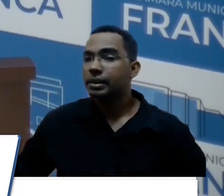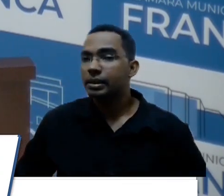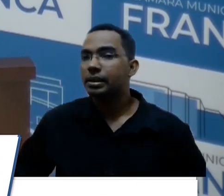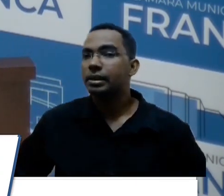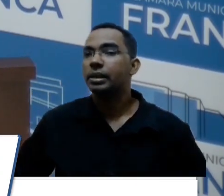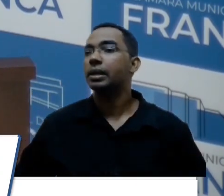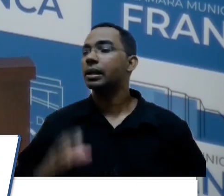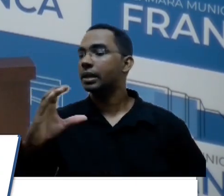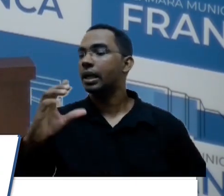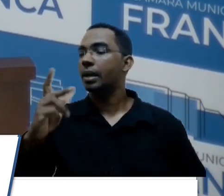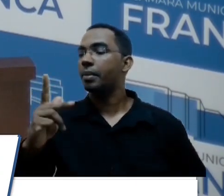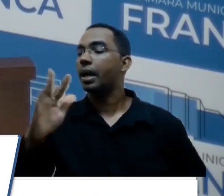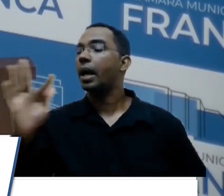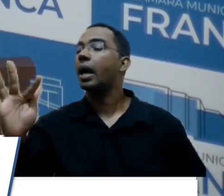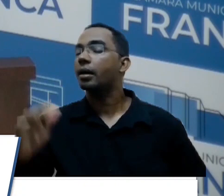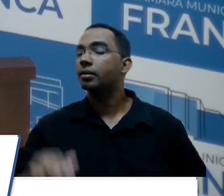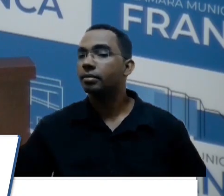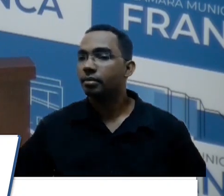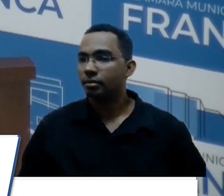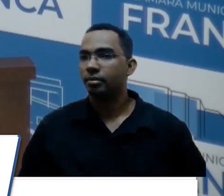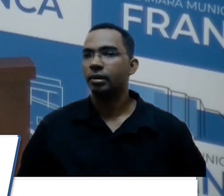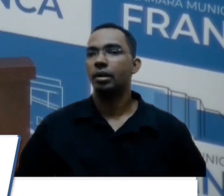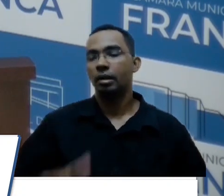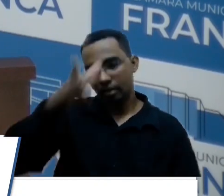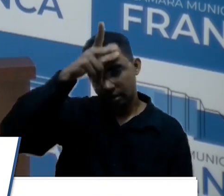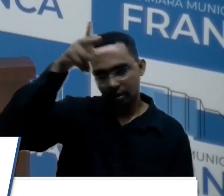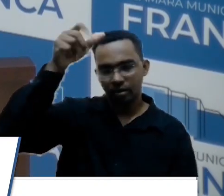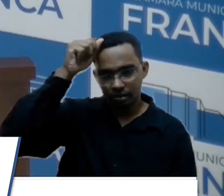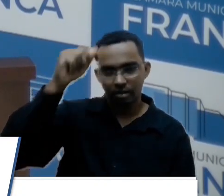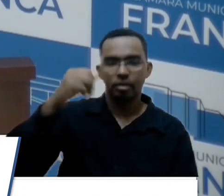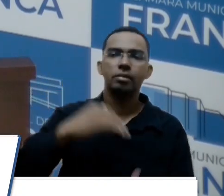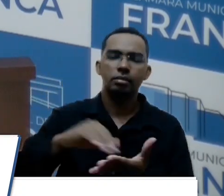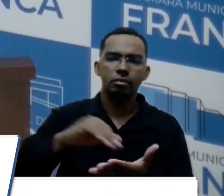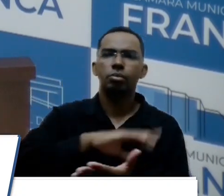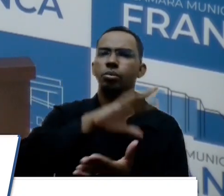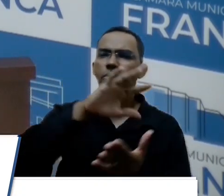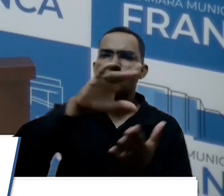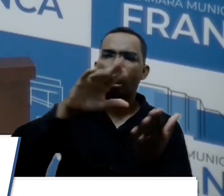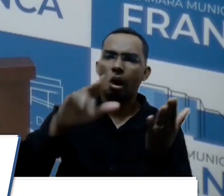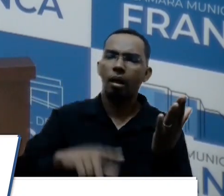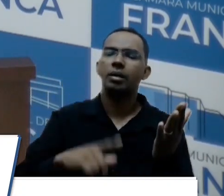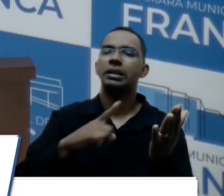CPF. Prefeito municipal, secretário de saúde, vereadores.